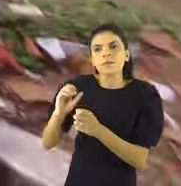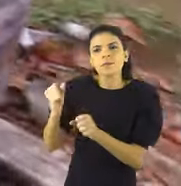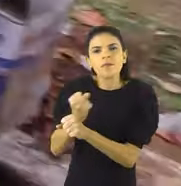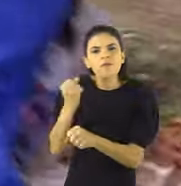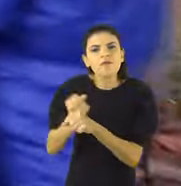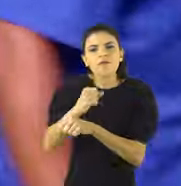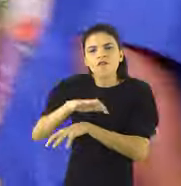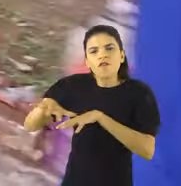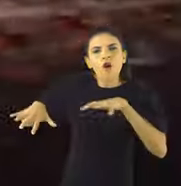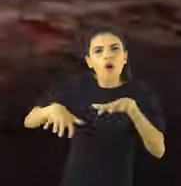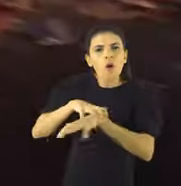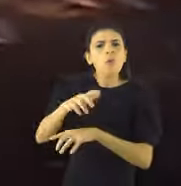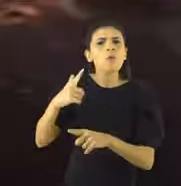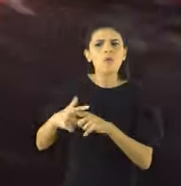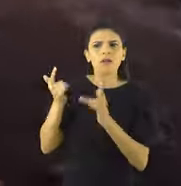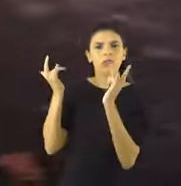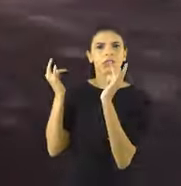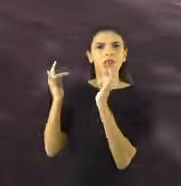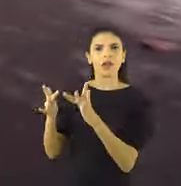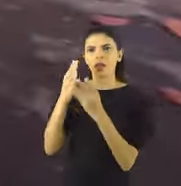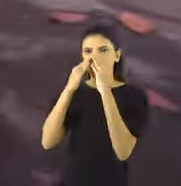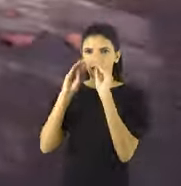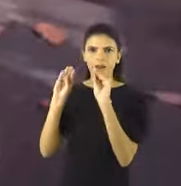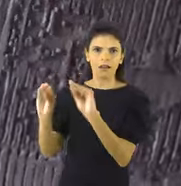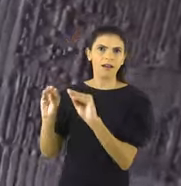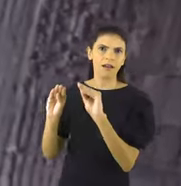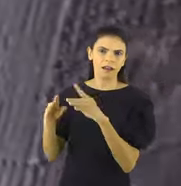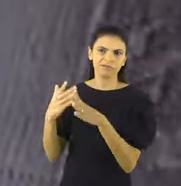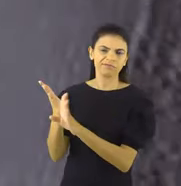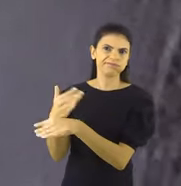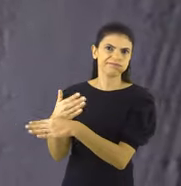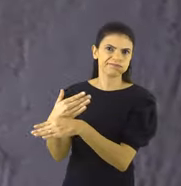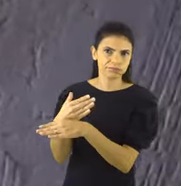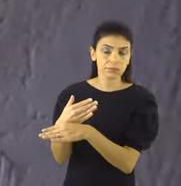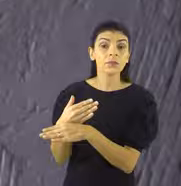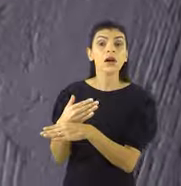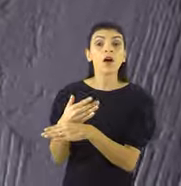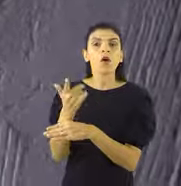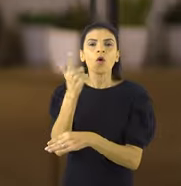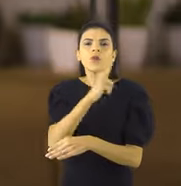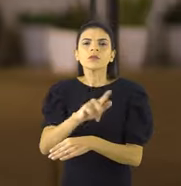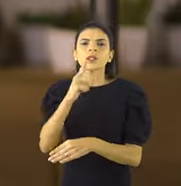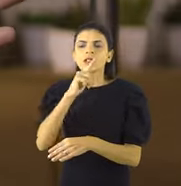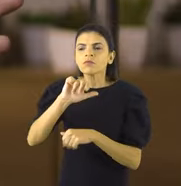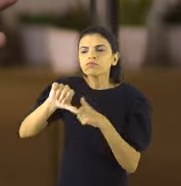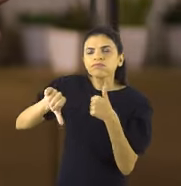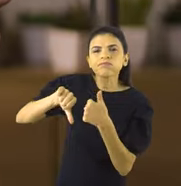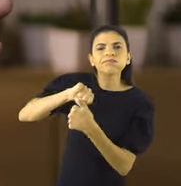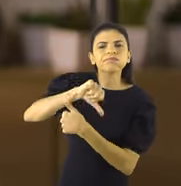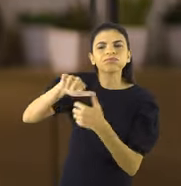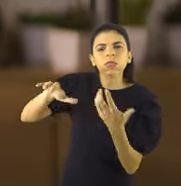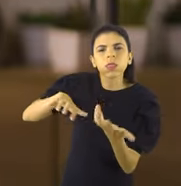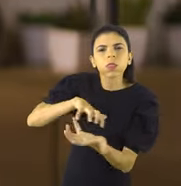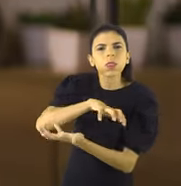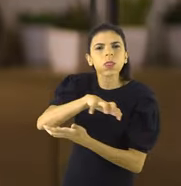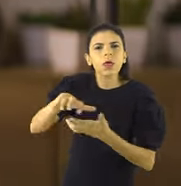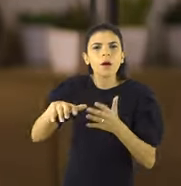O Hospital Iguaçu estava abandonado há muito tempo e agora nós estamos fazendo a grande reforma e